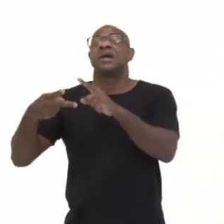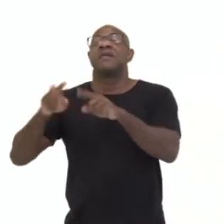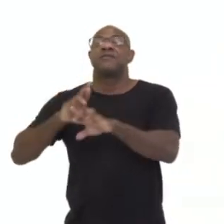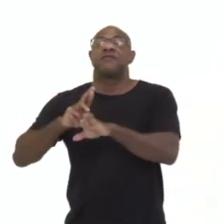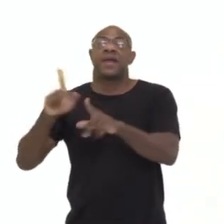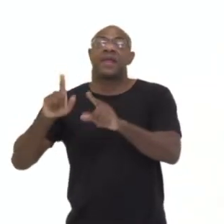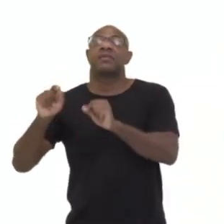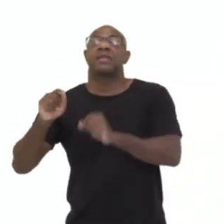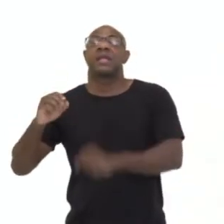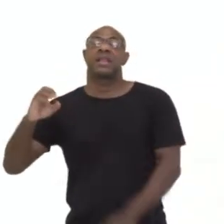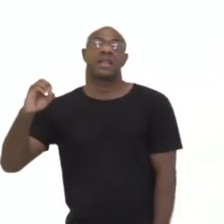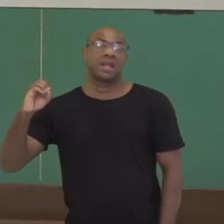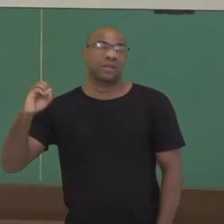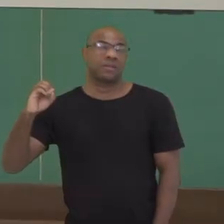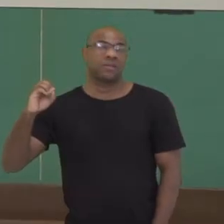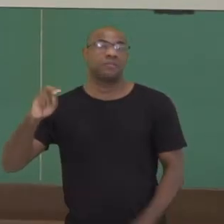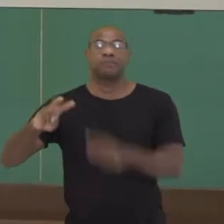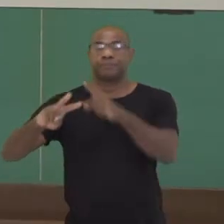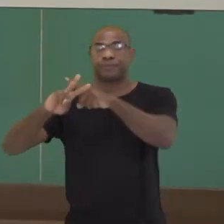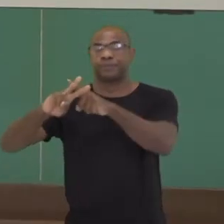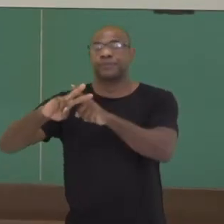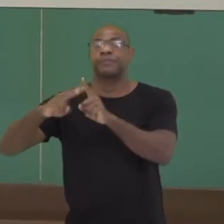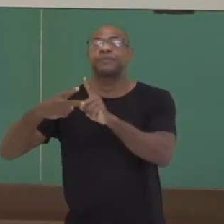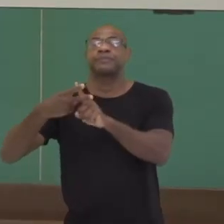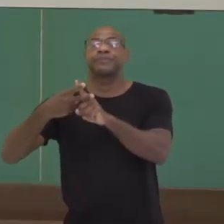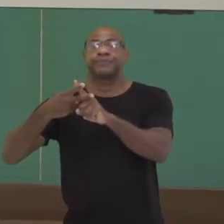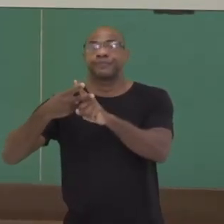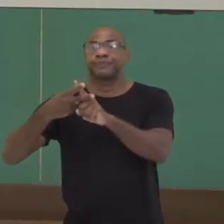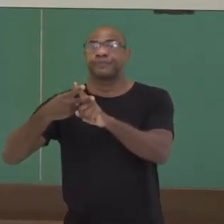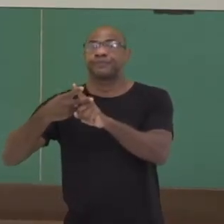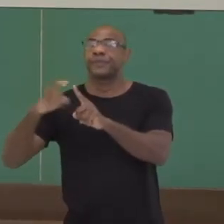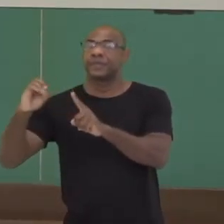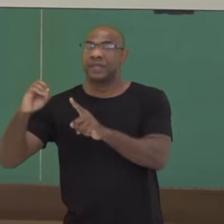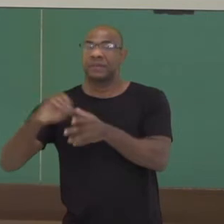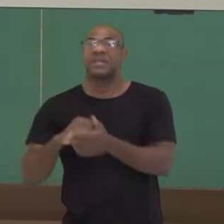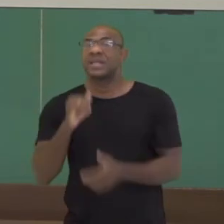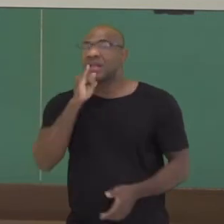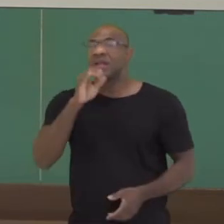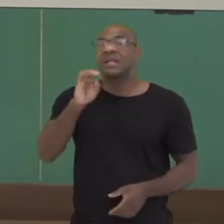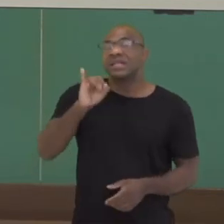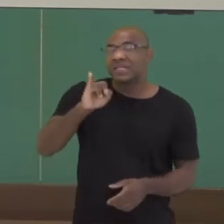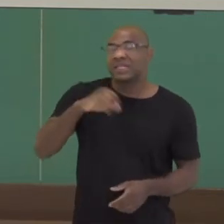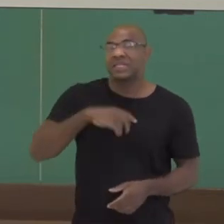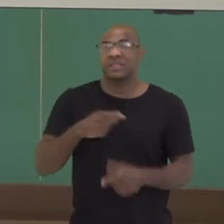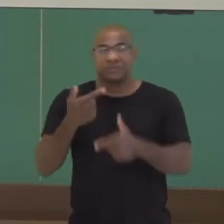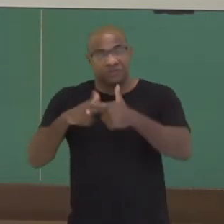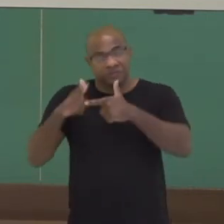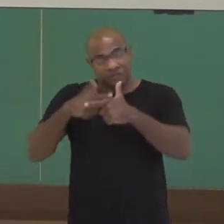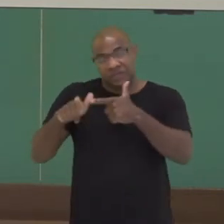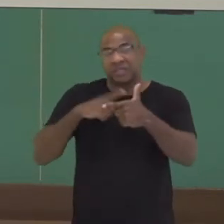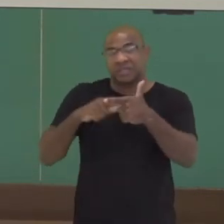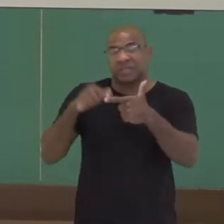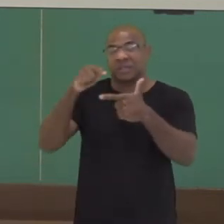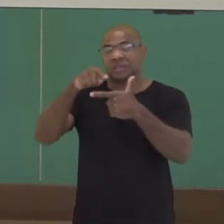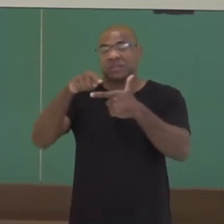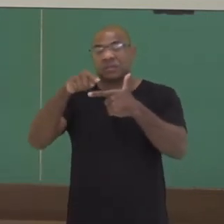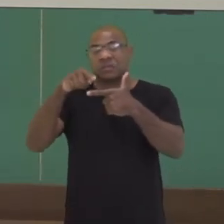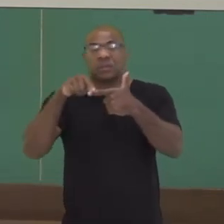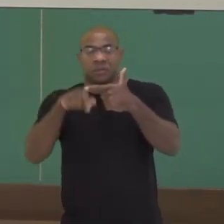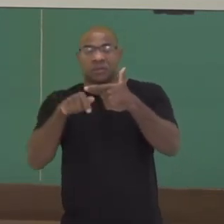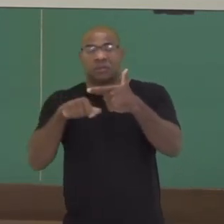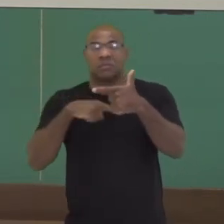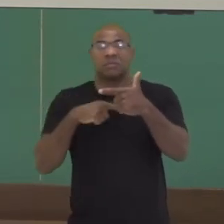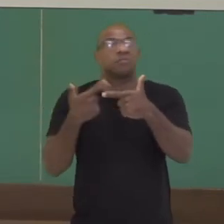zero? Porque se eu for reduzir, se eu for dividir o numerador pelo denominador, não